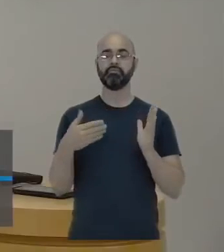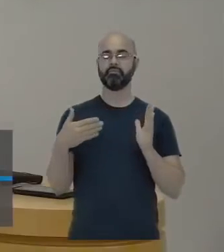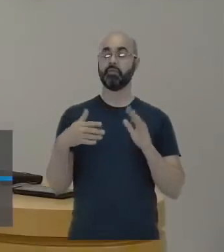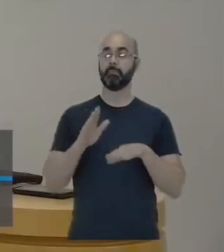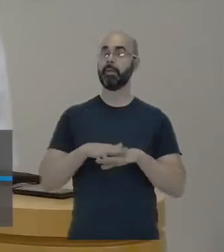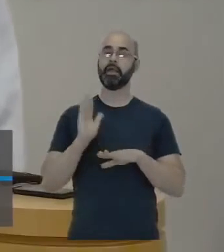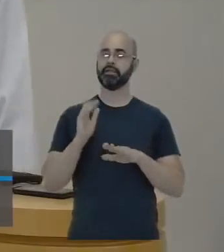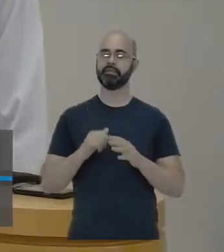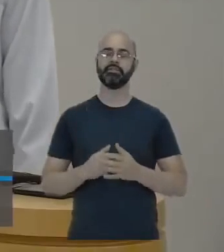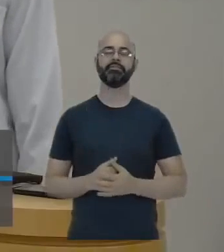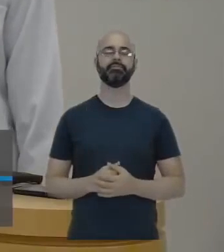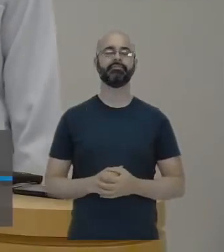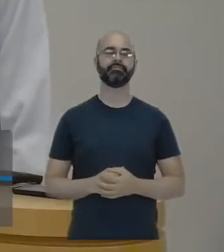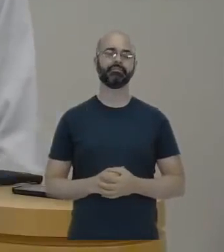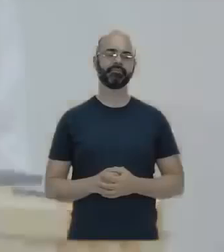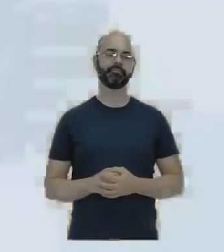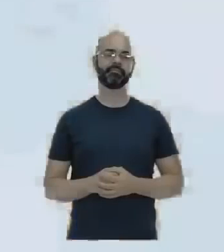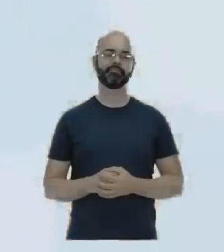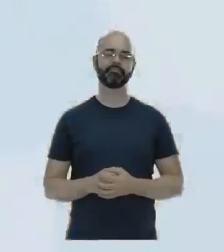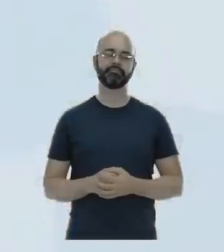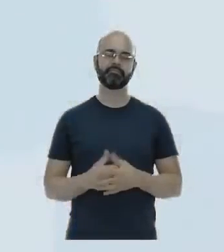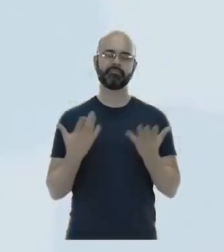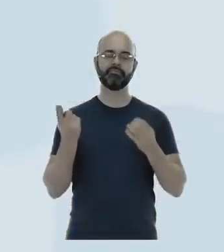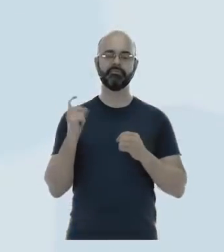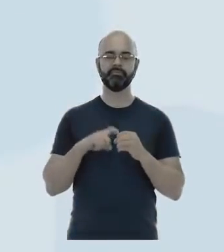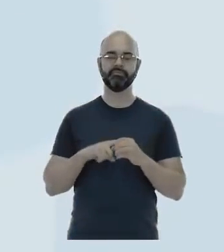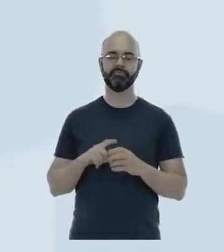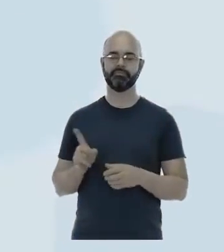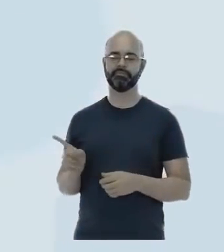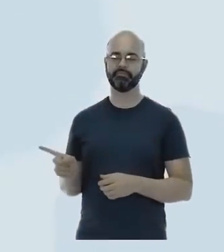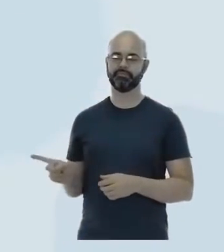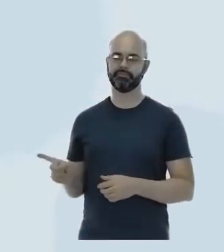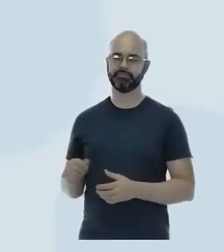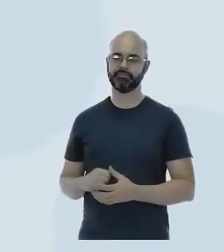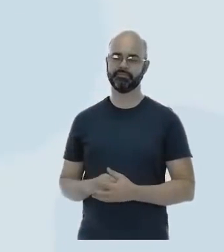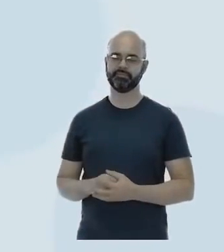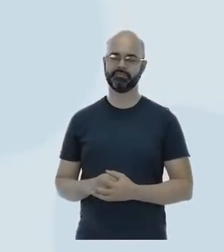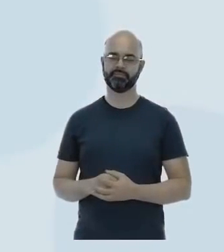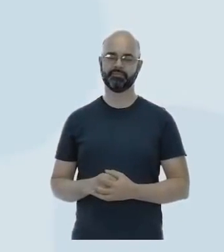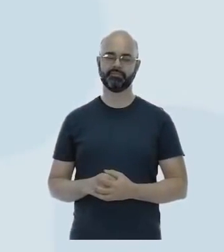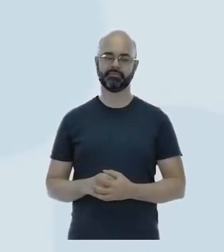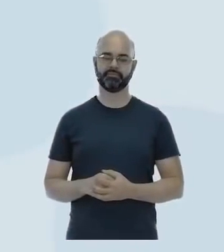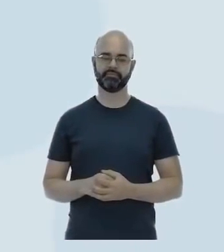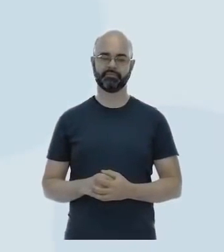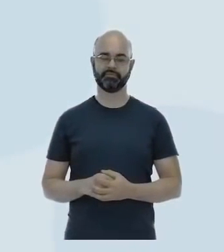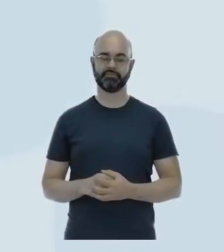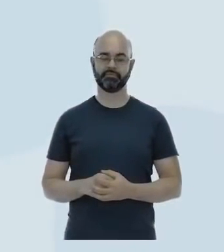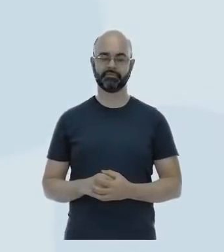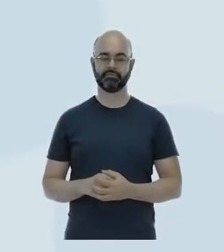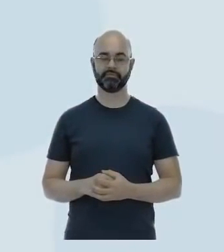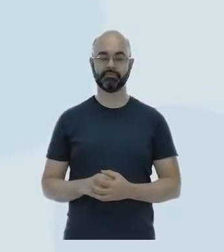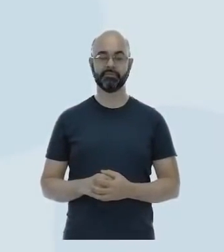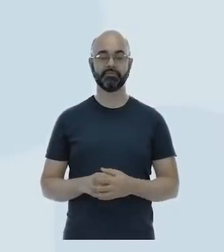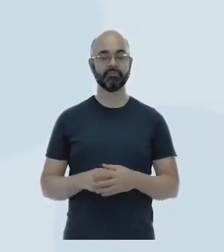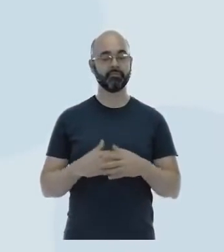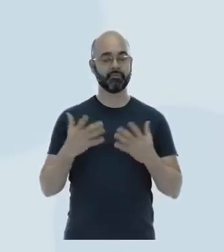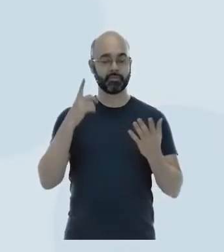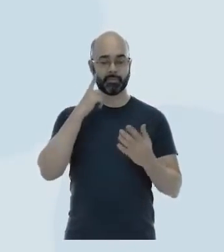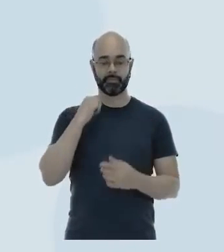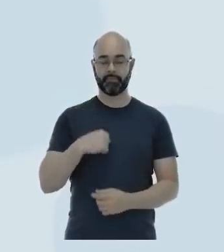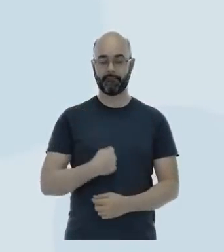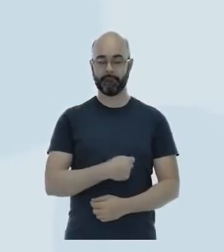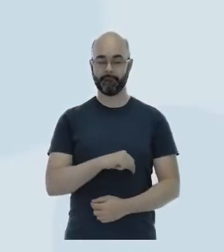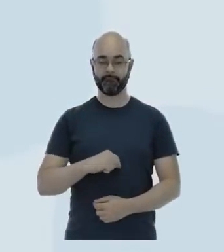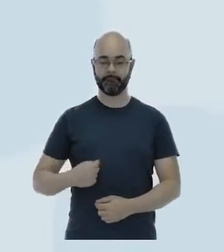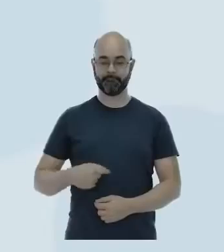muito mais. Bom, voltando aqui para a figurinha, ó. Então, passou aqui, gente, está sendo absorvido, ó, intestino delgado.